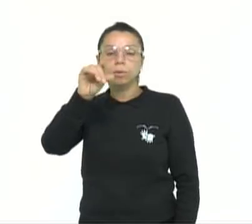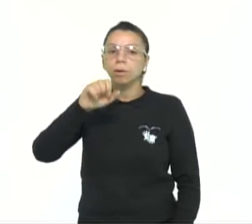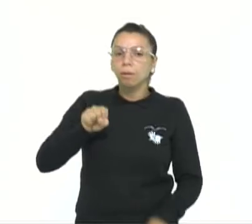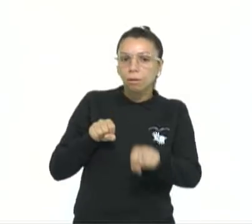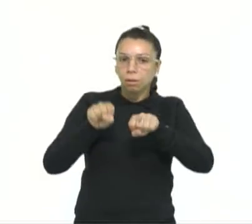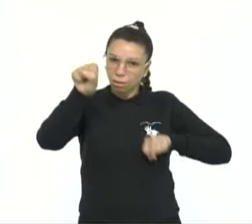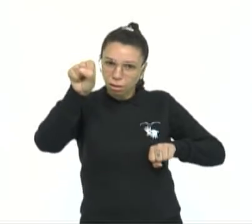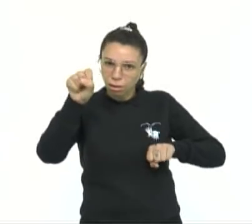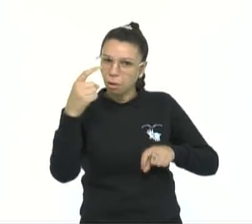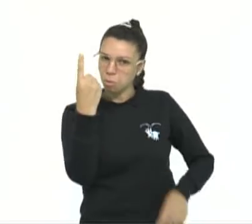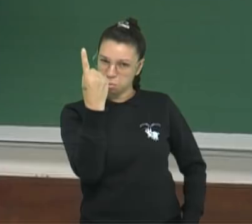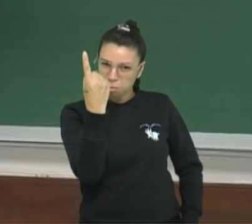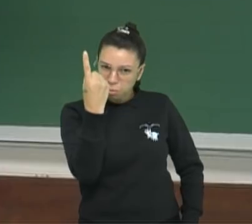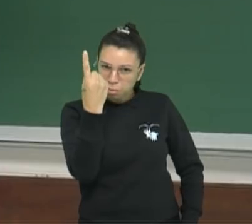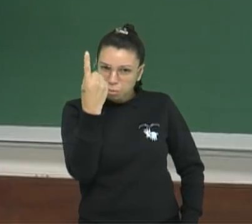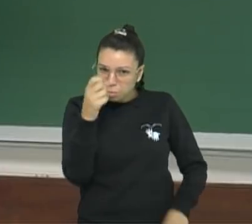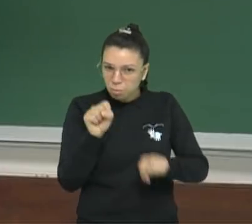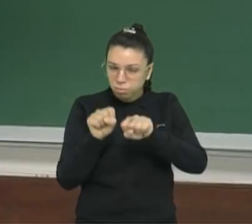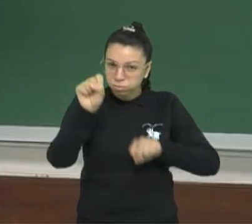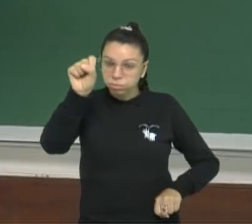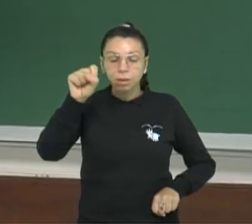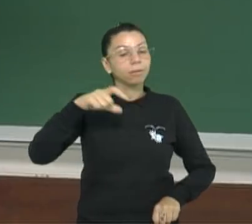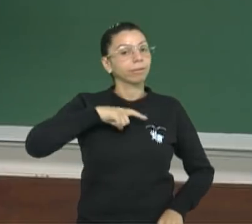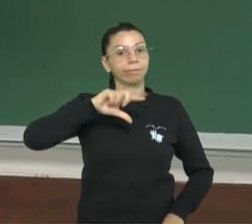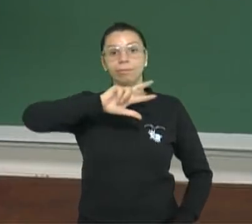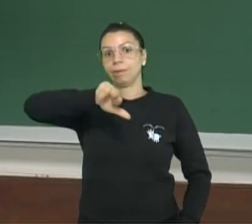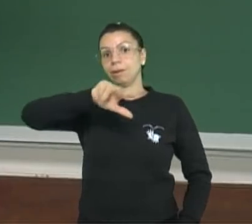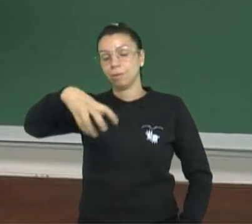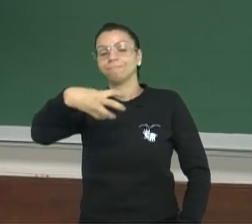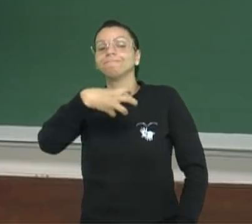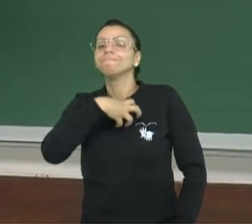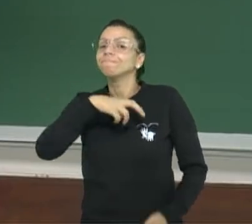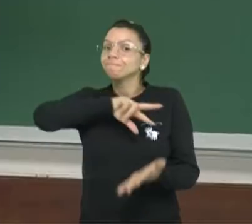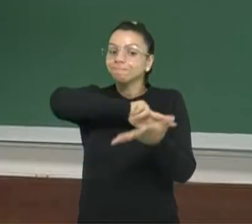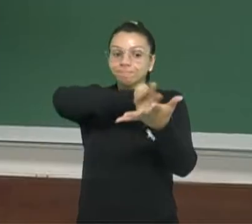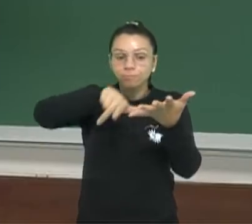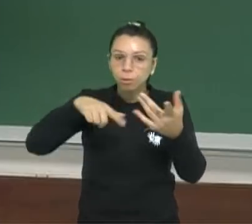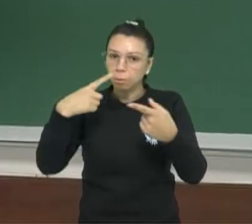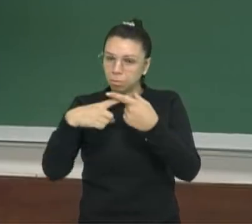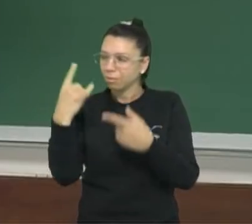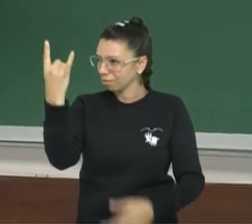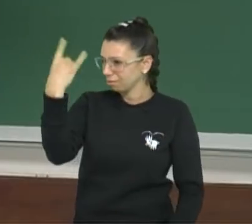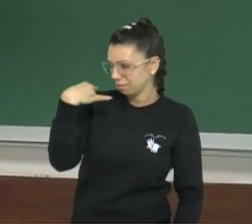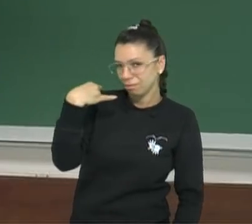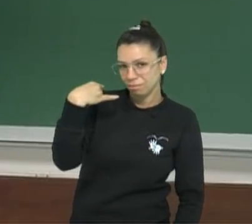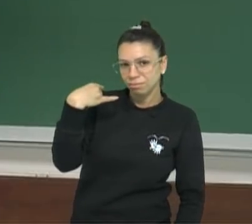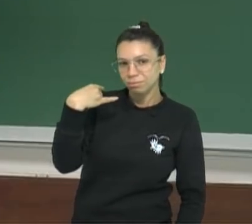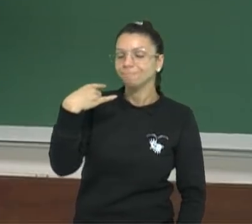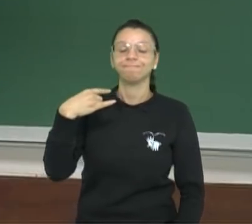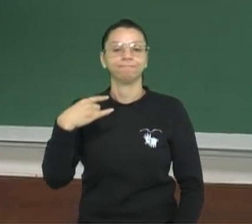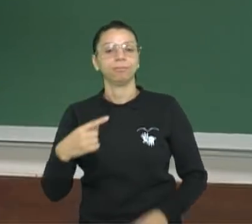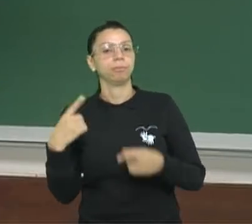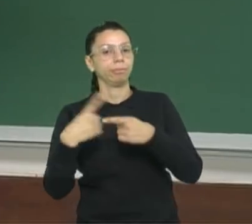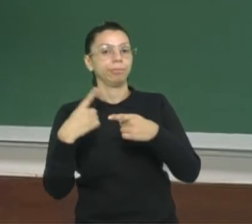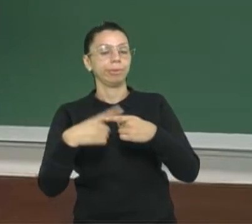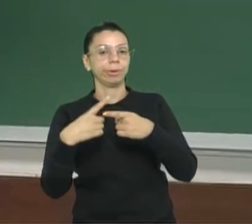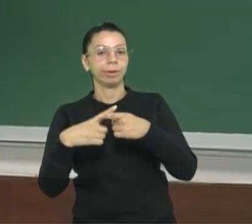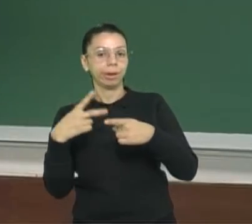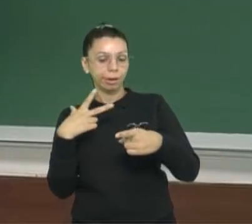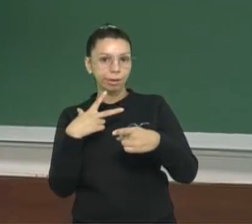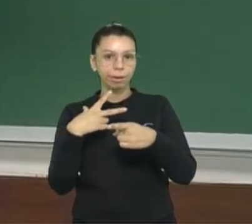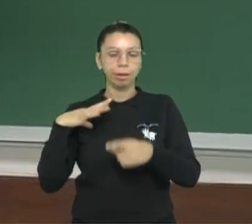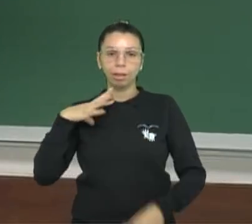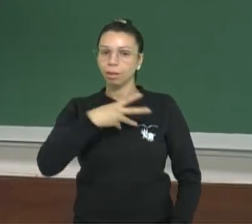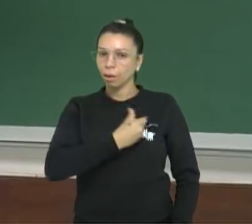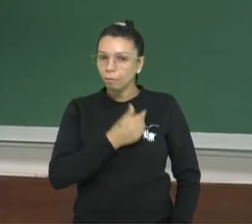tem um poder? Não, né? Ele desenvolveu vários supersentidos. Porque ele é cego? Não. Porque ele salvou um homem de um